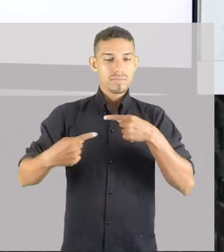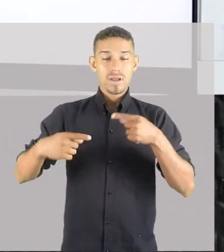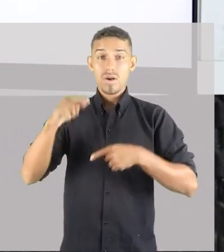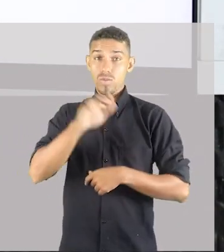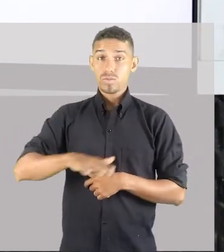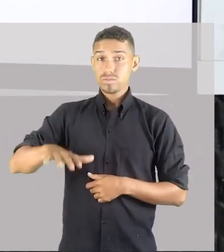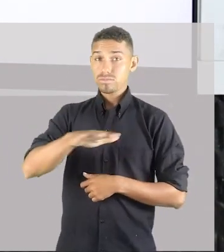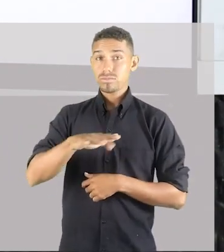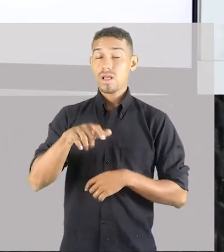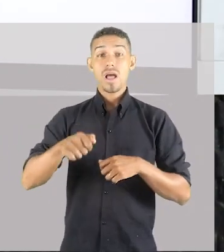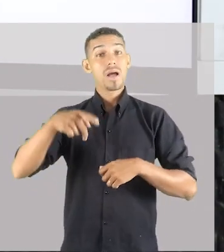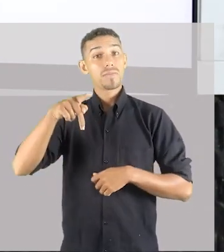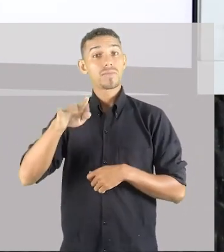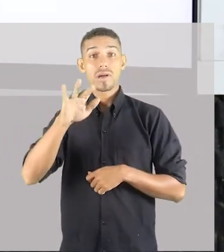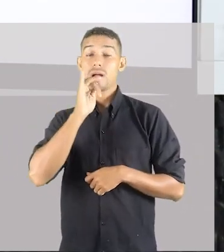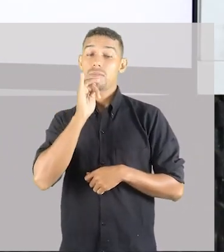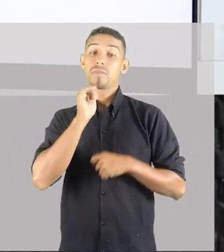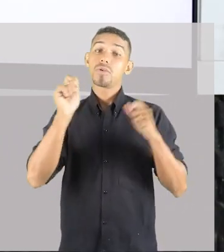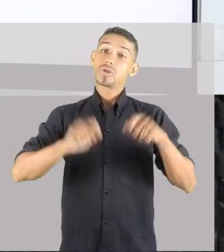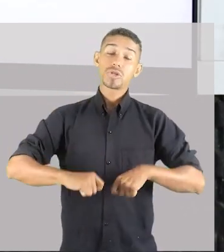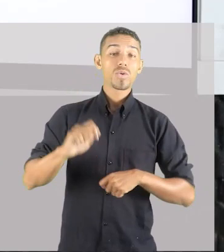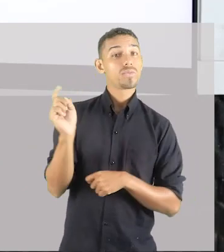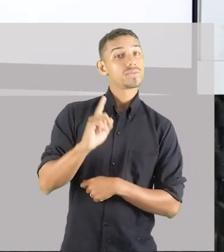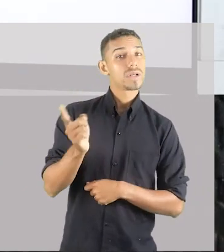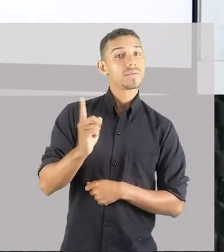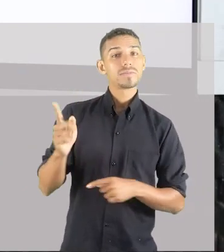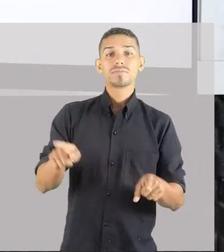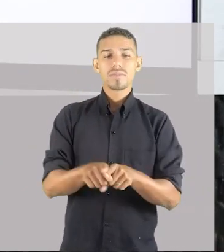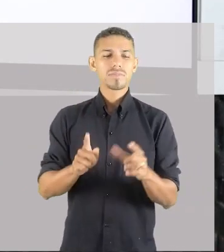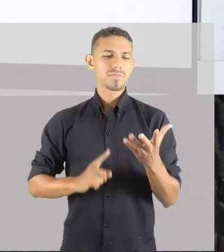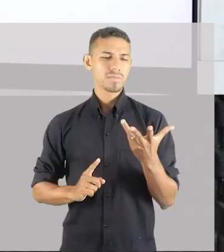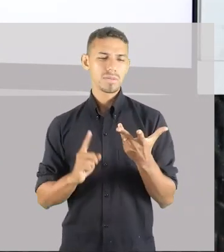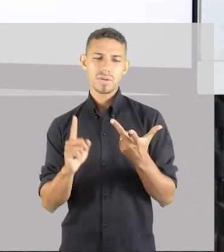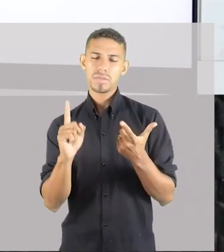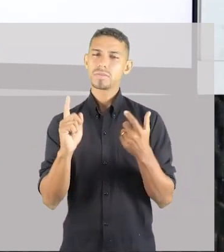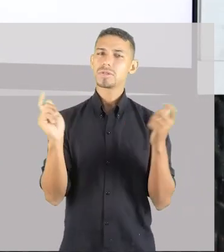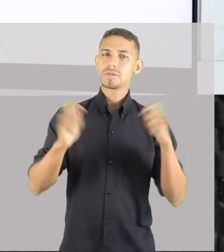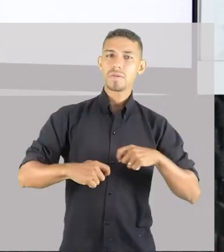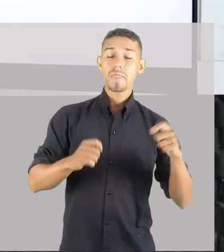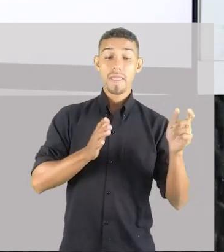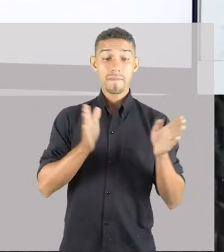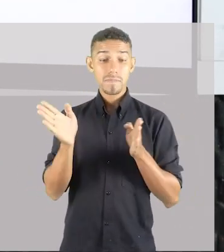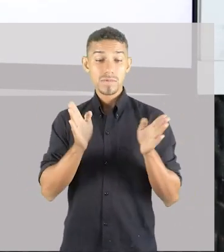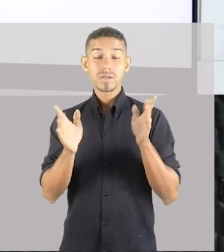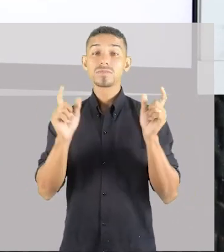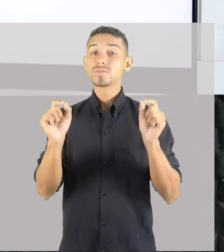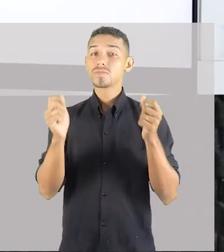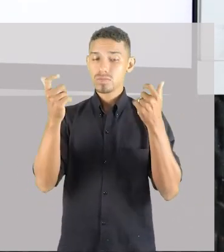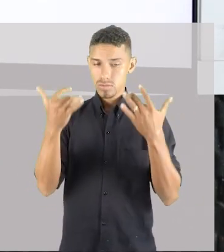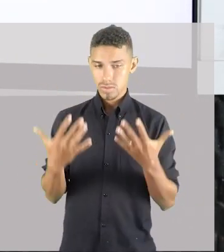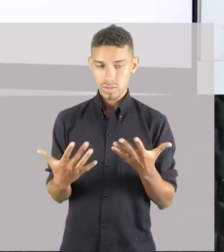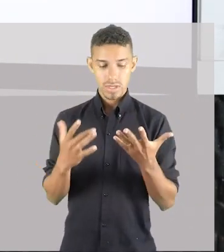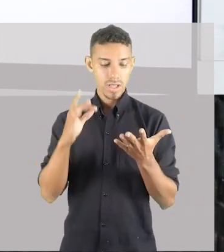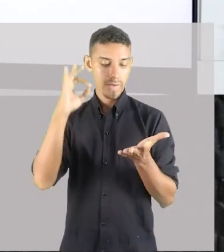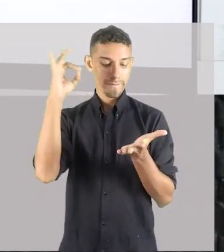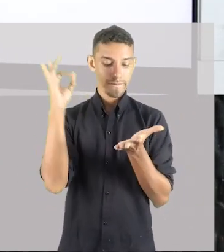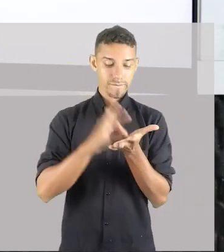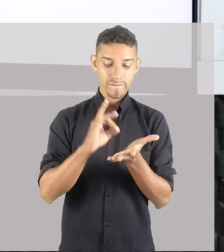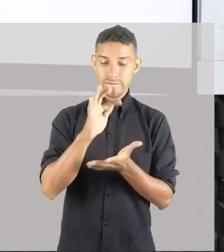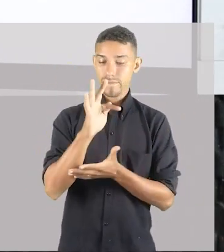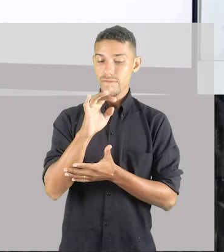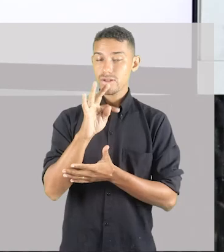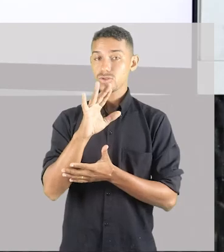local que parece ser público pode ser ou não e uma série de implicações que tem muito a ver com fatores eh